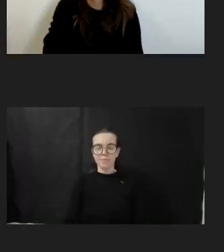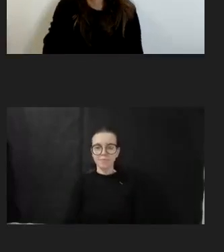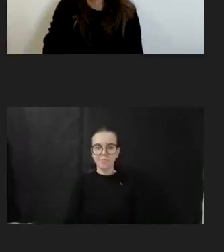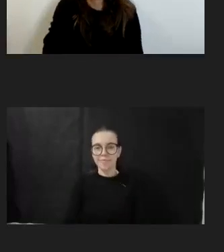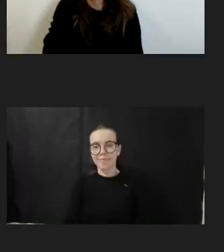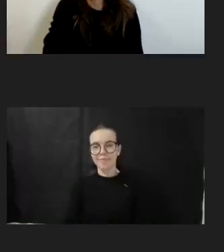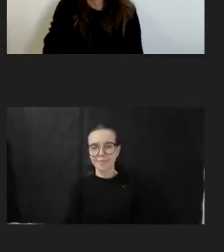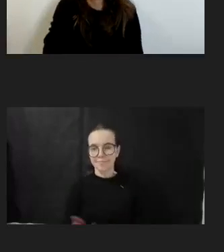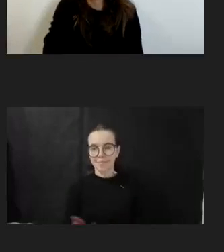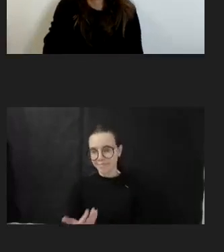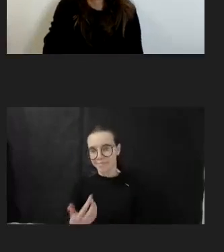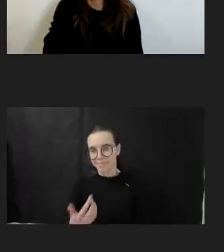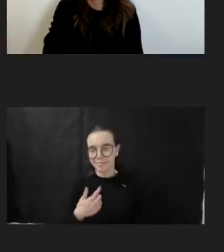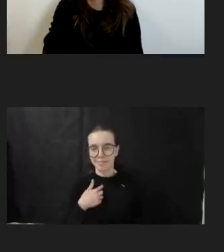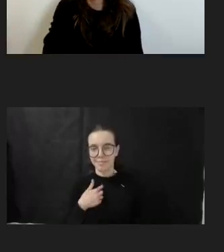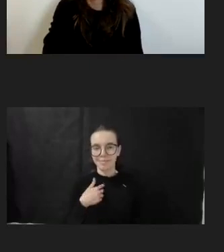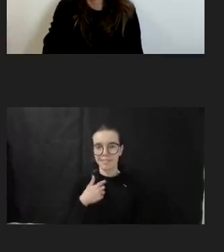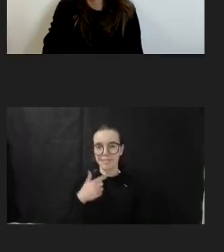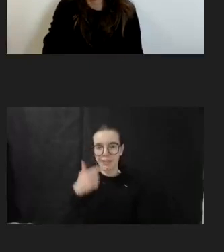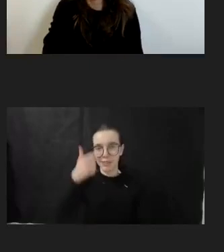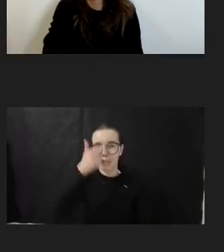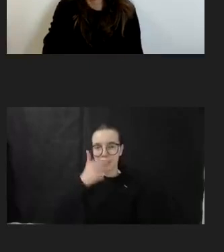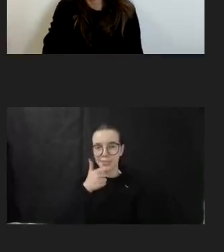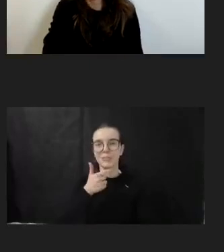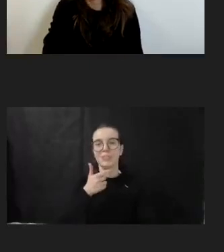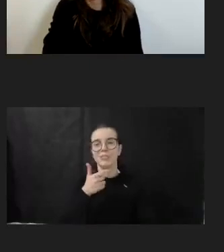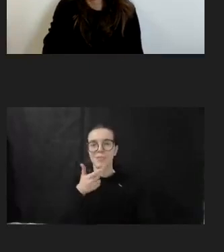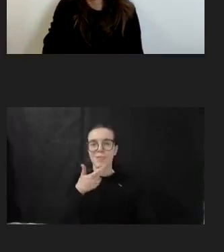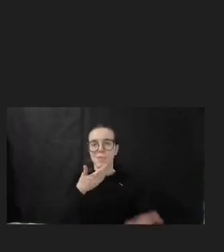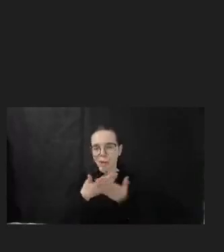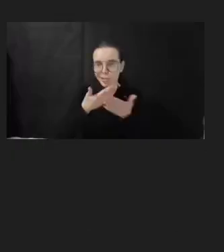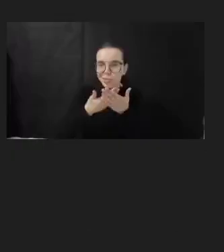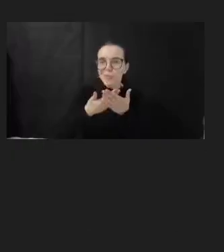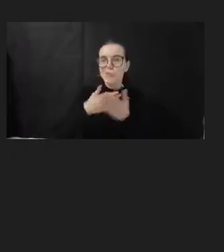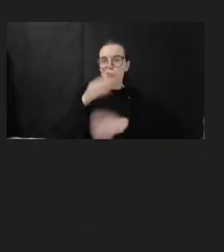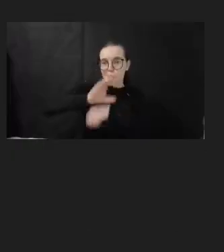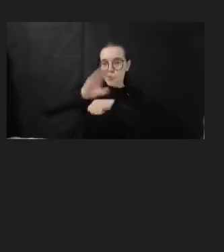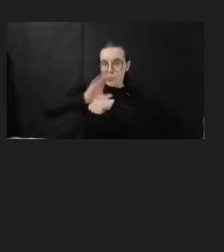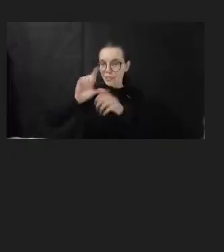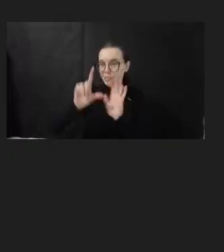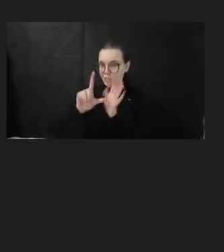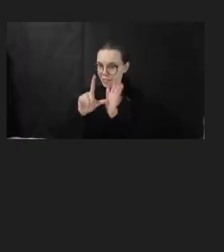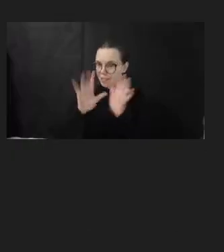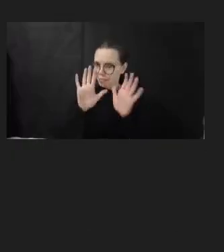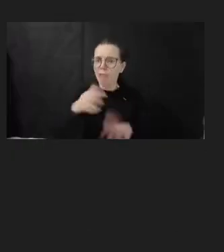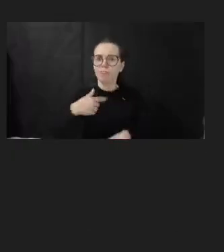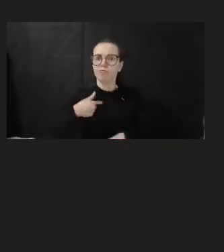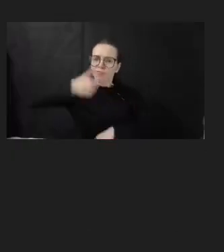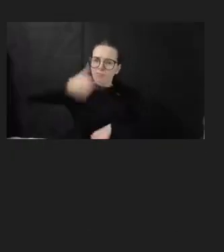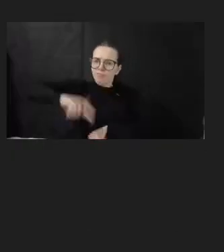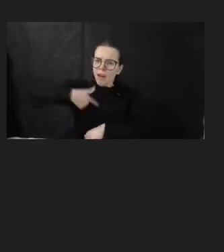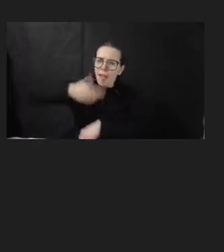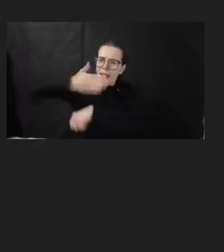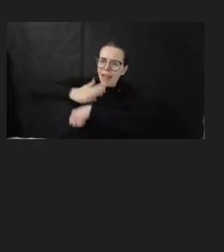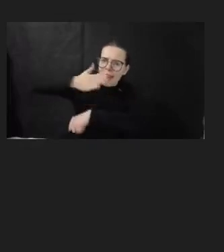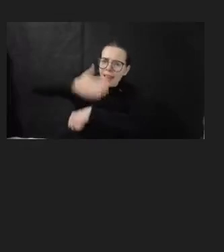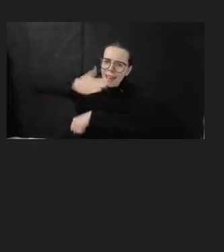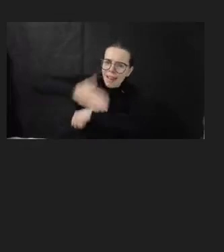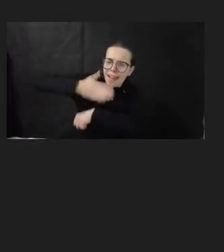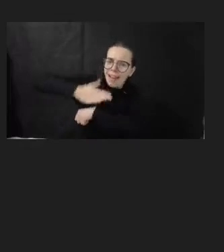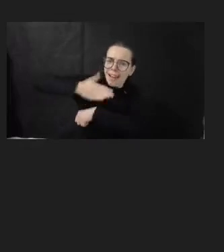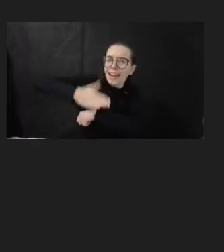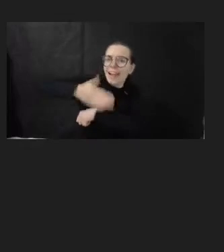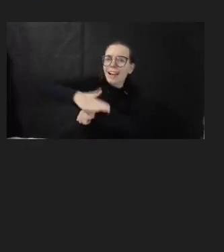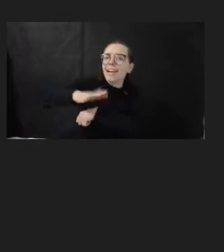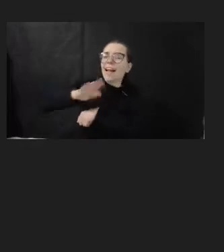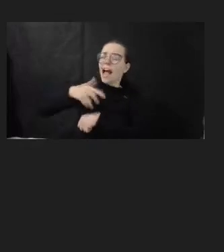letras livres, eu estou lá treinando, isso não vai acontecer, tá? Mas se eu fizer continuamente dentro de uma